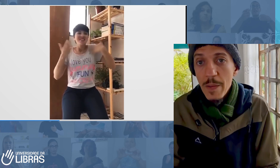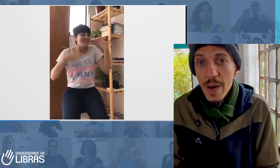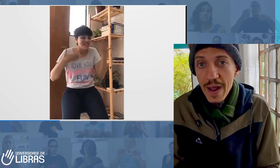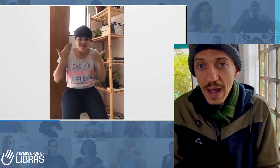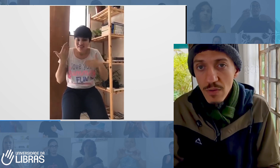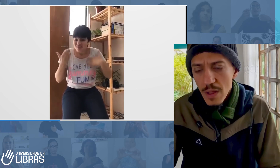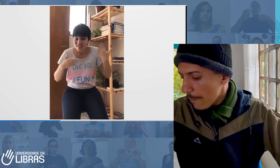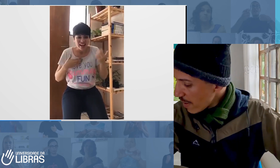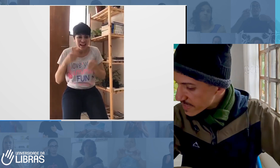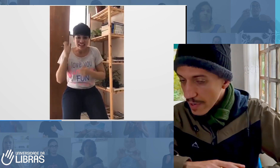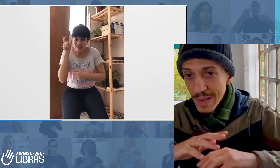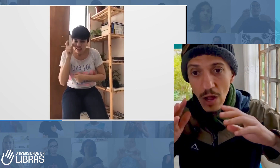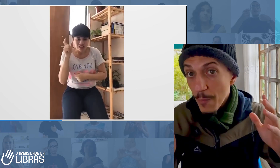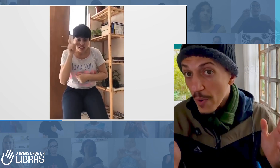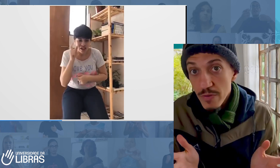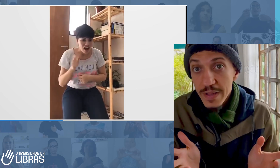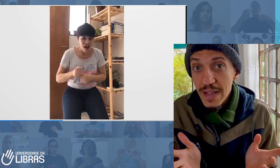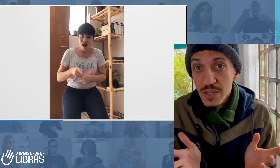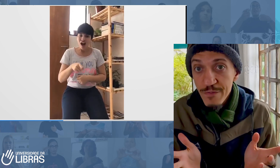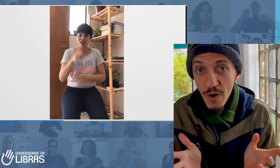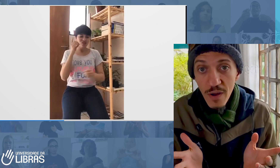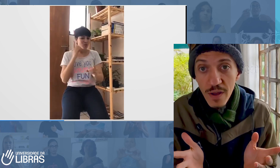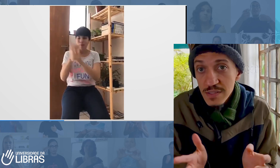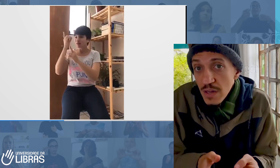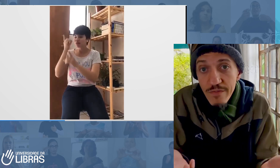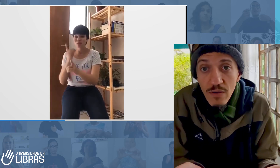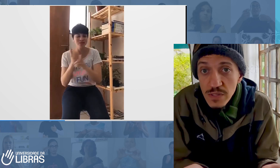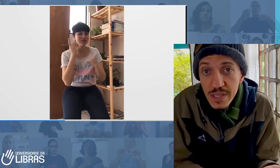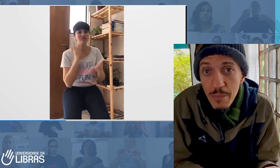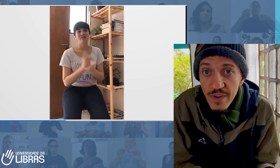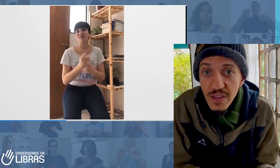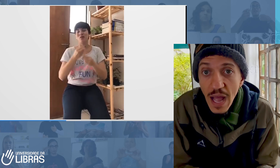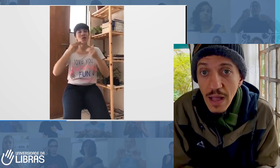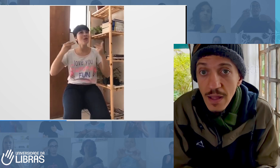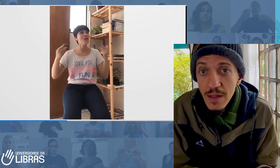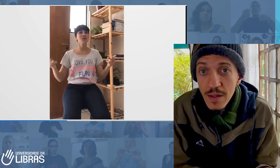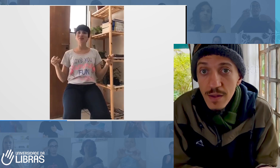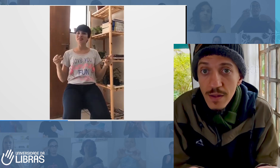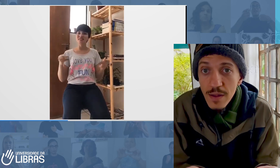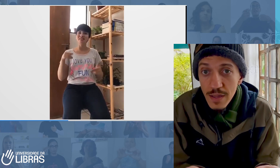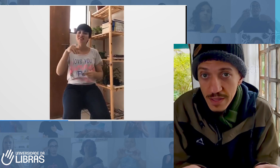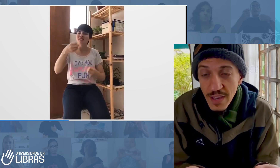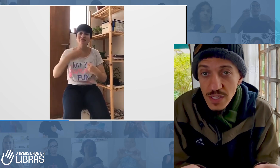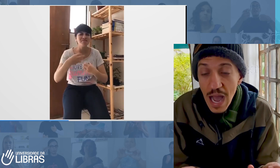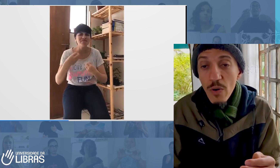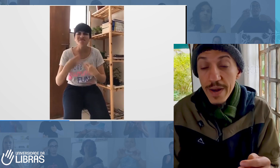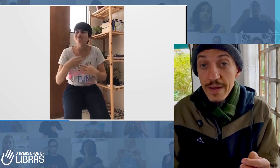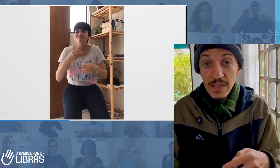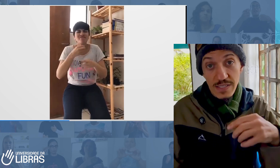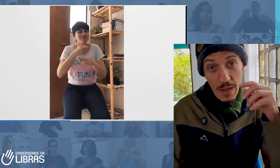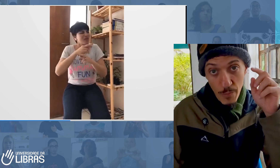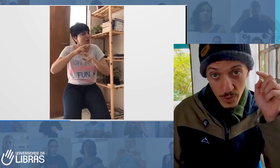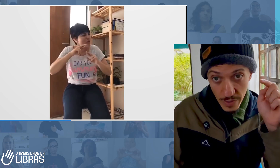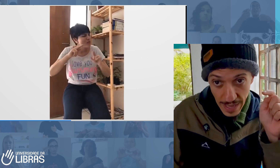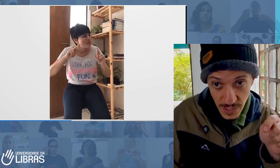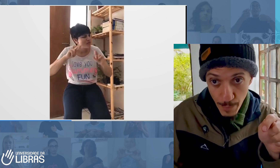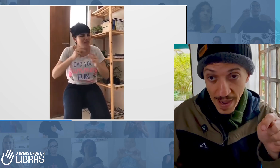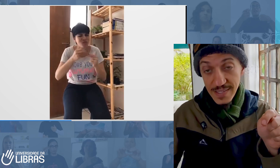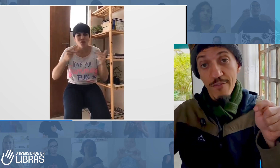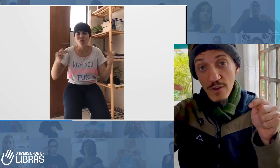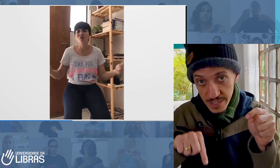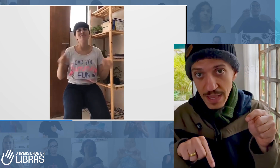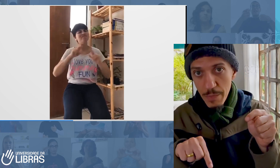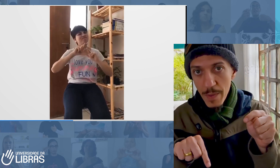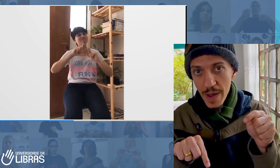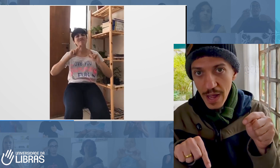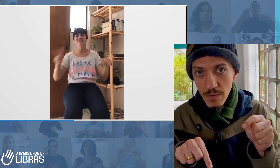não está preparado, pode ser a melhor oportunidade que for. Você não vai conseguir aproveitar. Entende? Agora, se a oportunidade passa